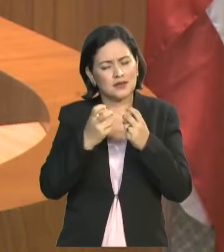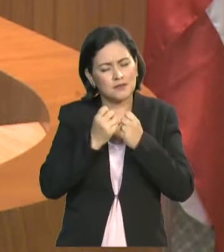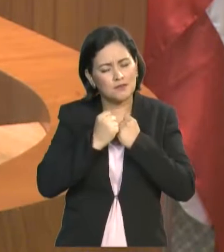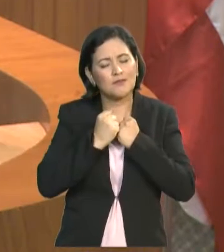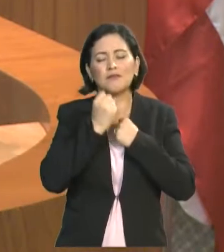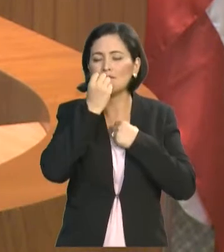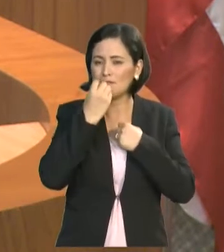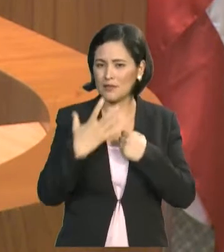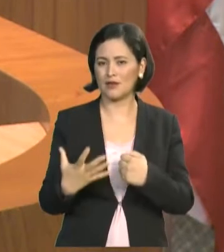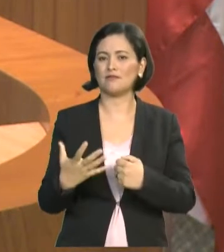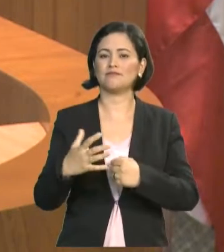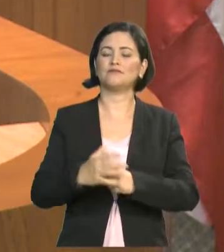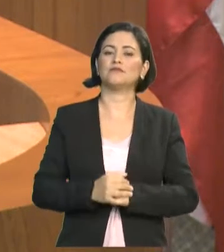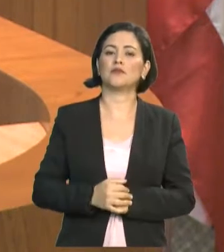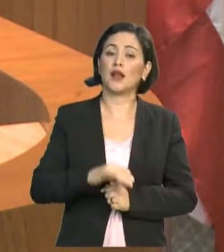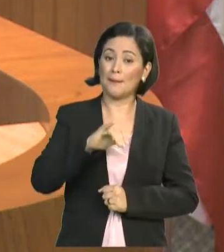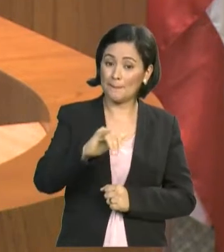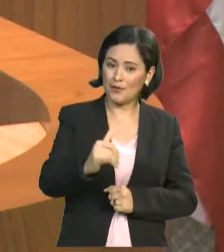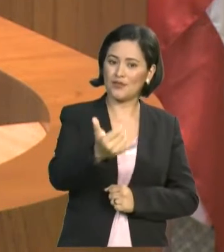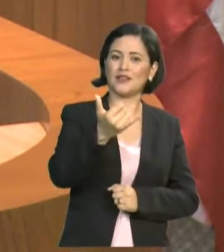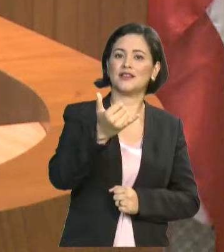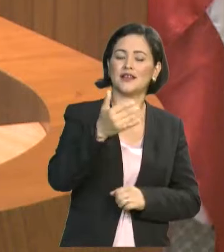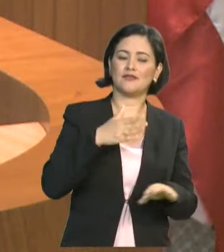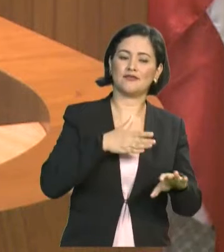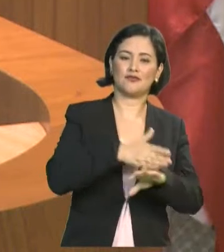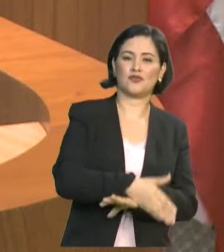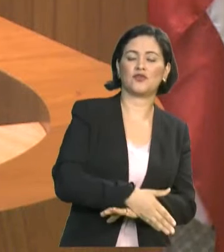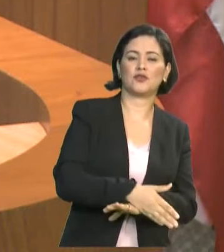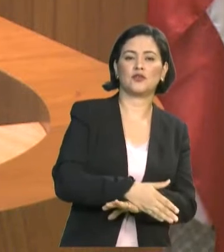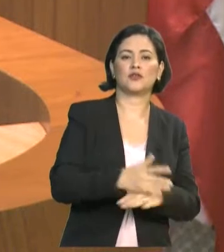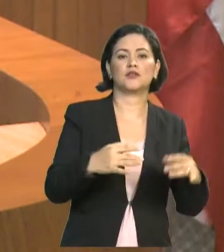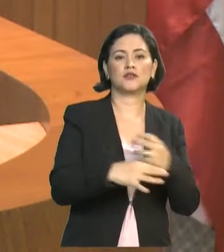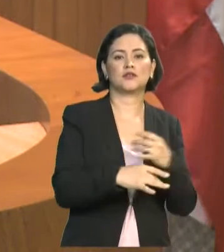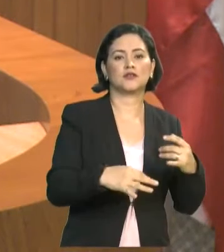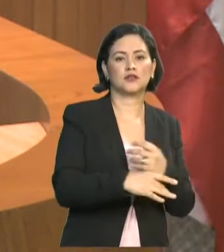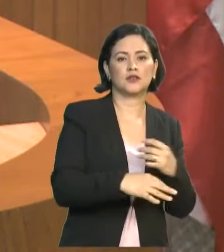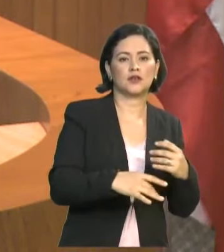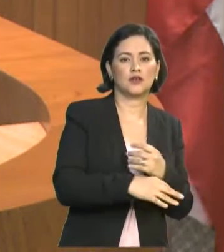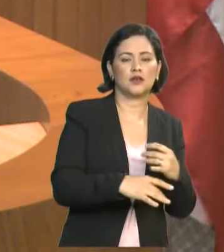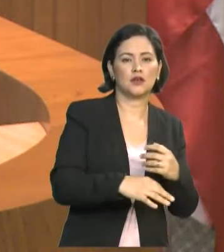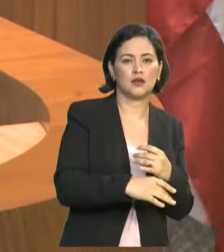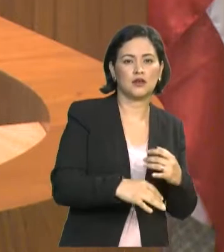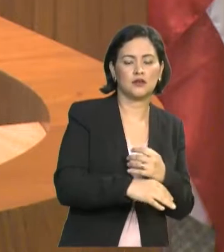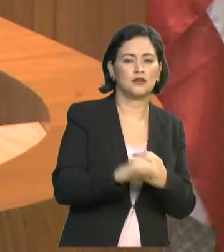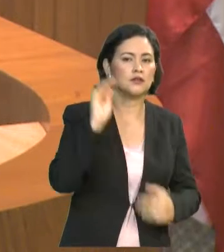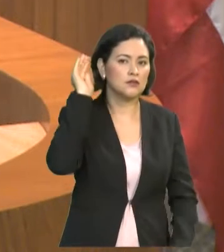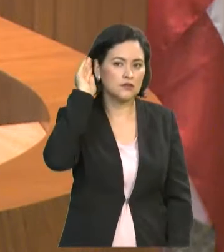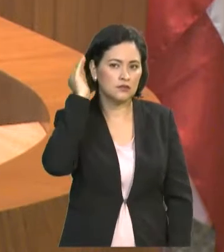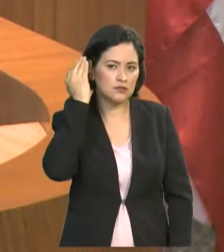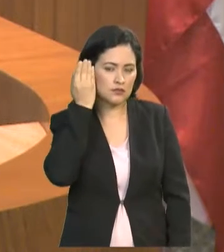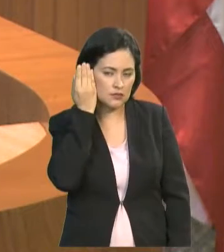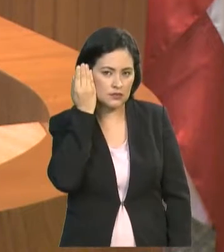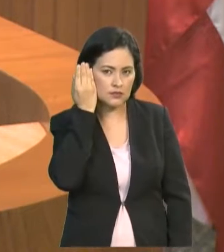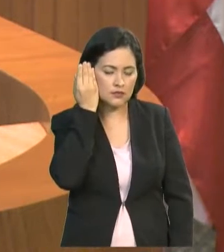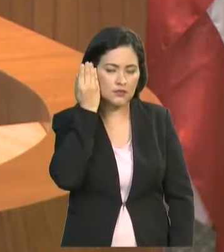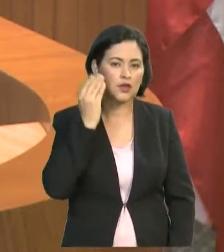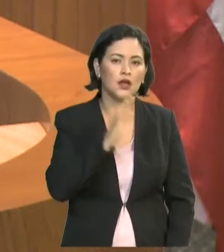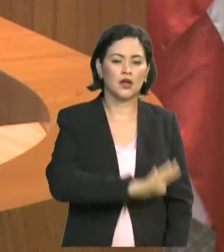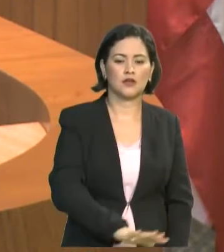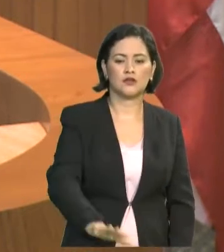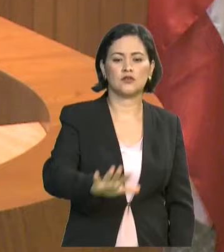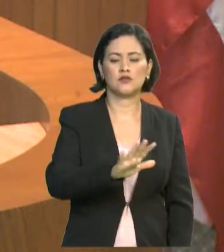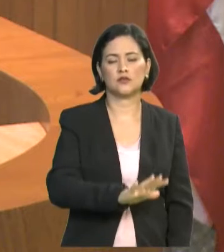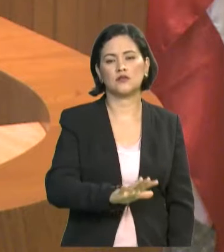deputada Daniela, fui à sua cidade, presidente Dutra, fazer uma visita na Regional de Saúde,